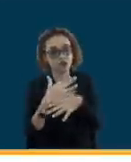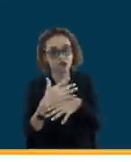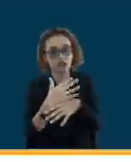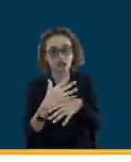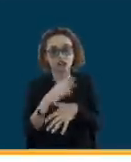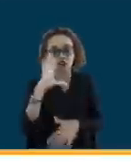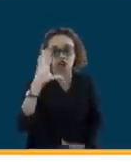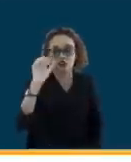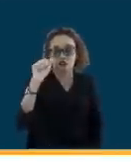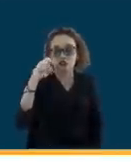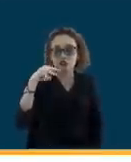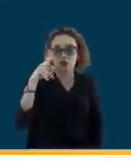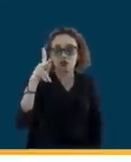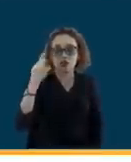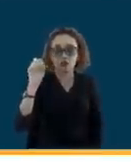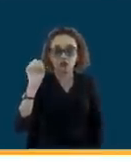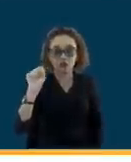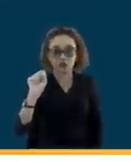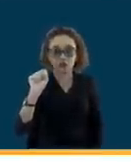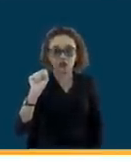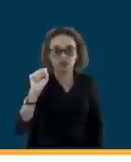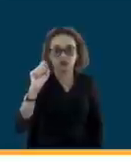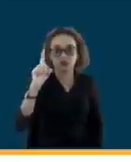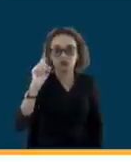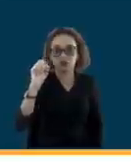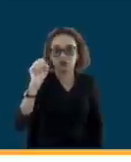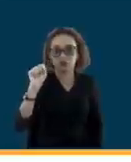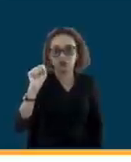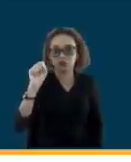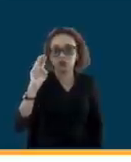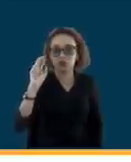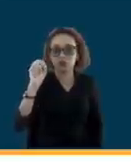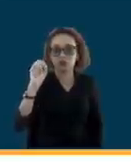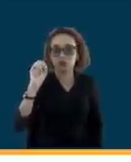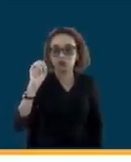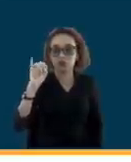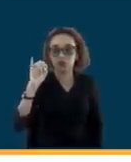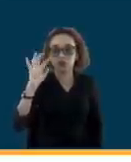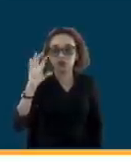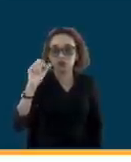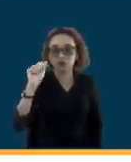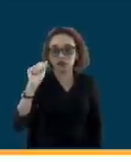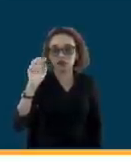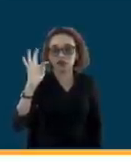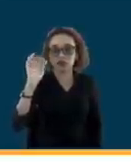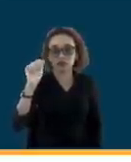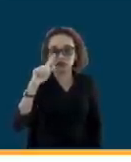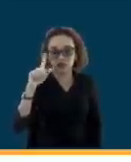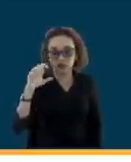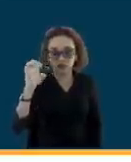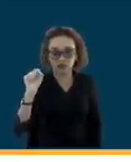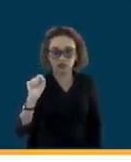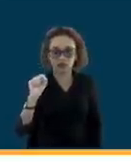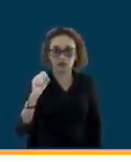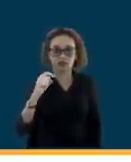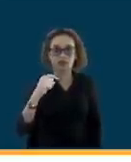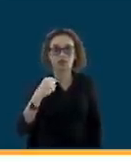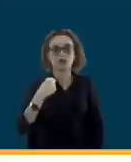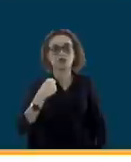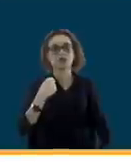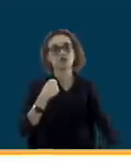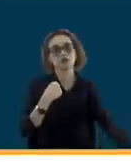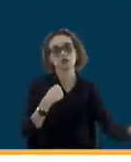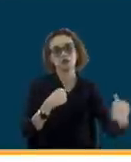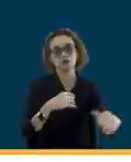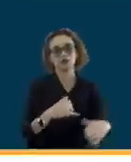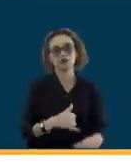Campos dos Goytacazes. Eu sou natural de Campos, sou fluminense, portanto, e tenho muita honra de